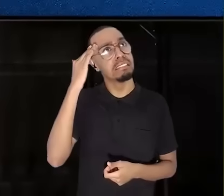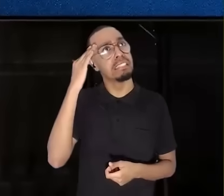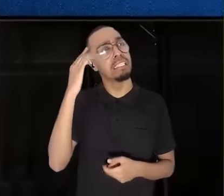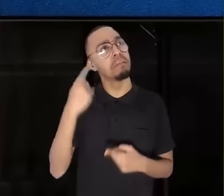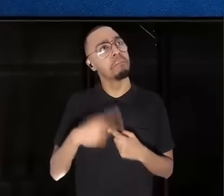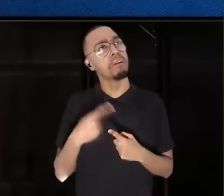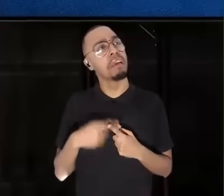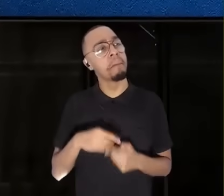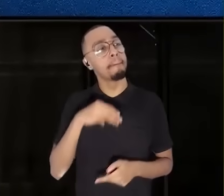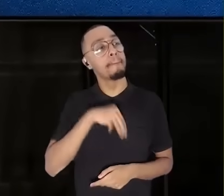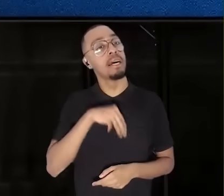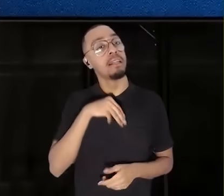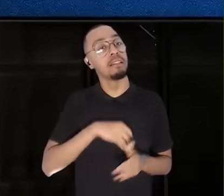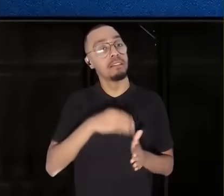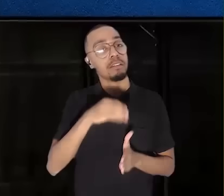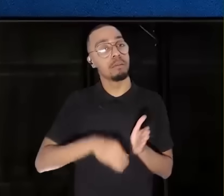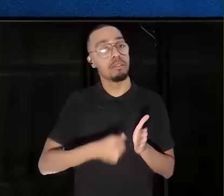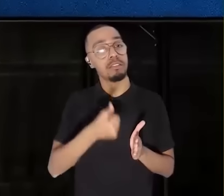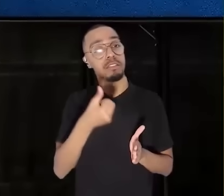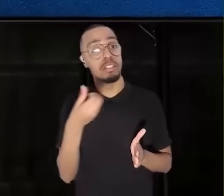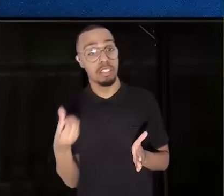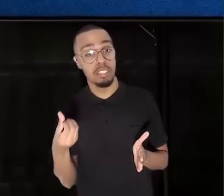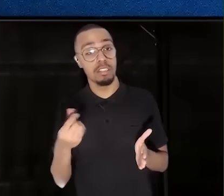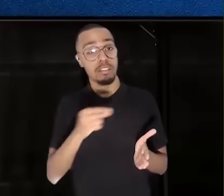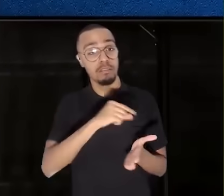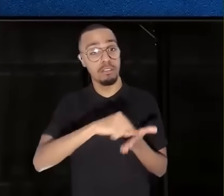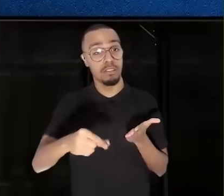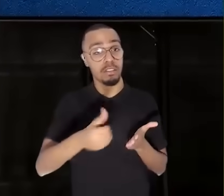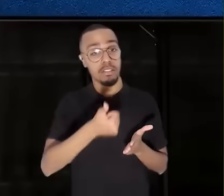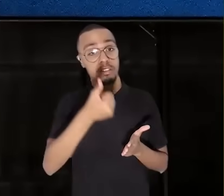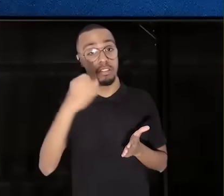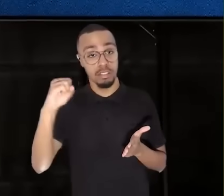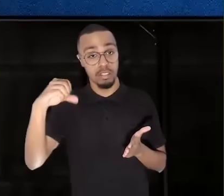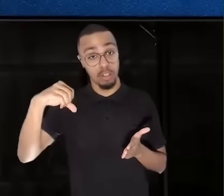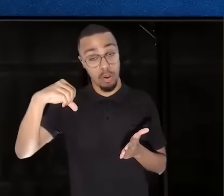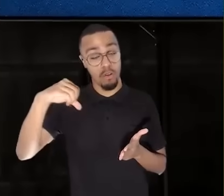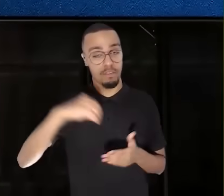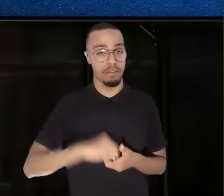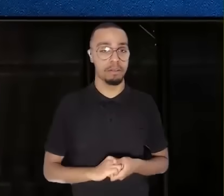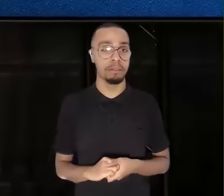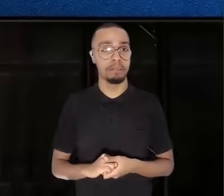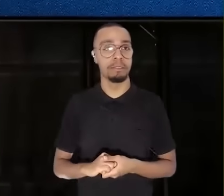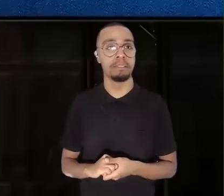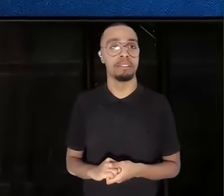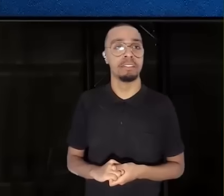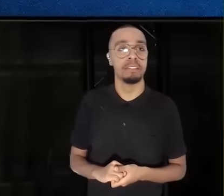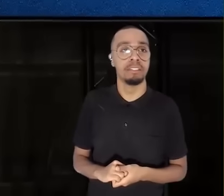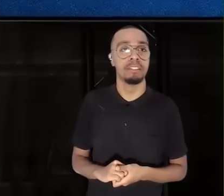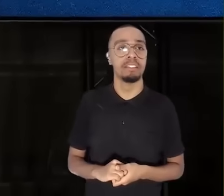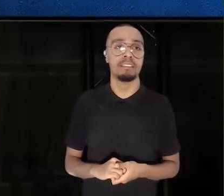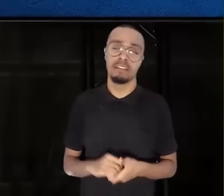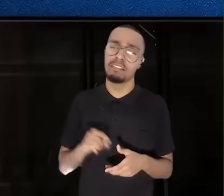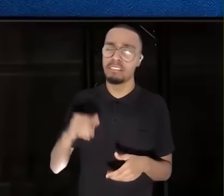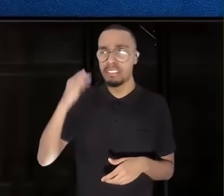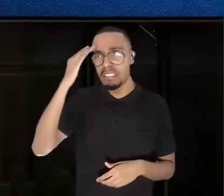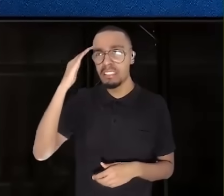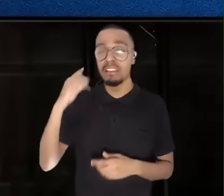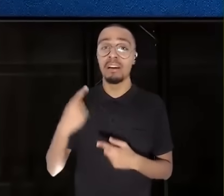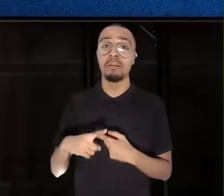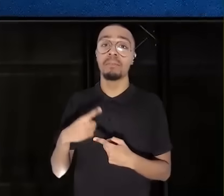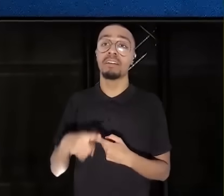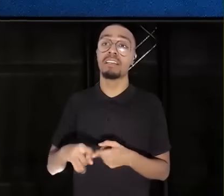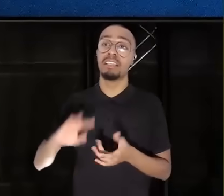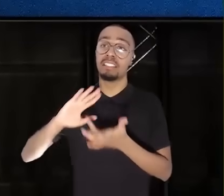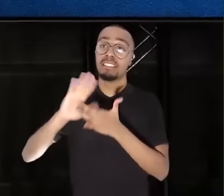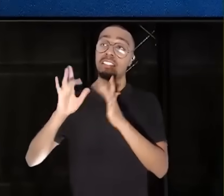16, 19, Jesus diz: eu lhe darei as chaves do reino dos